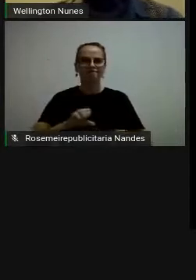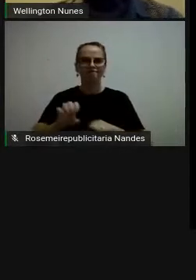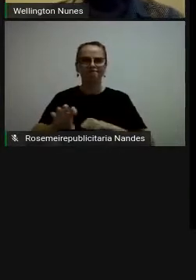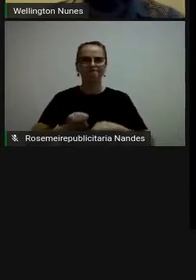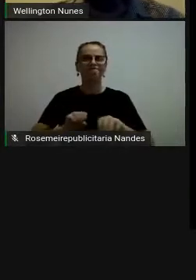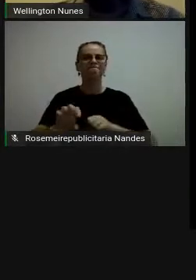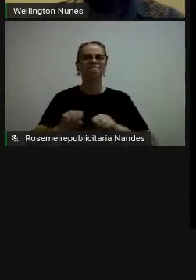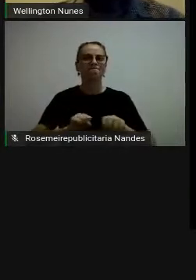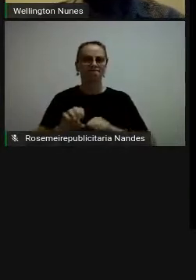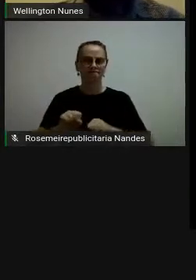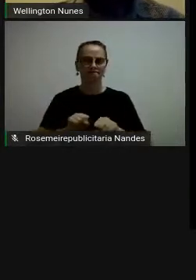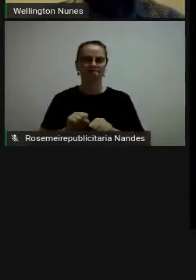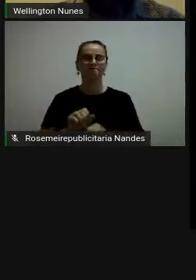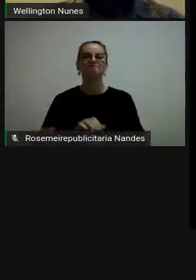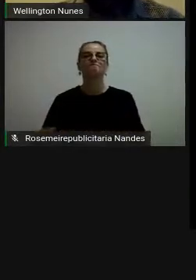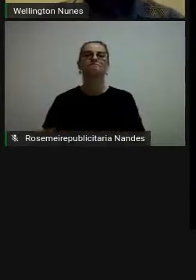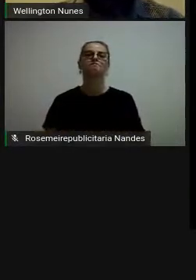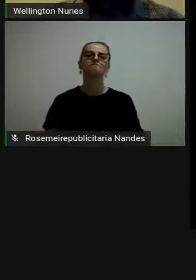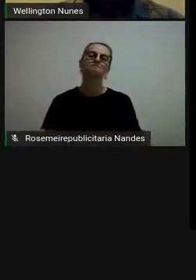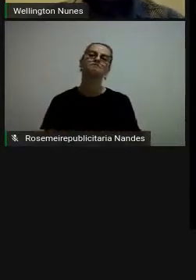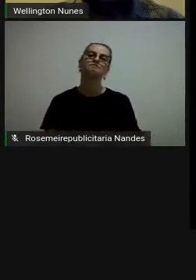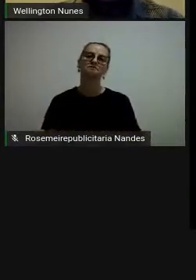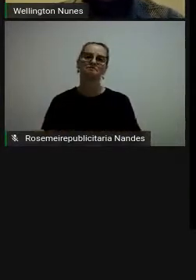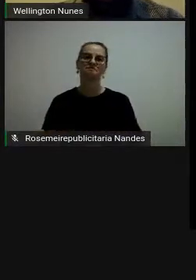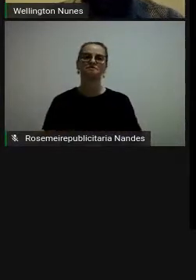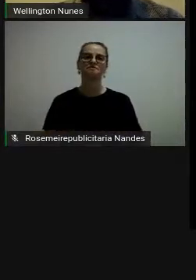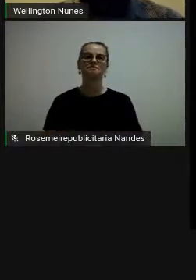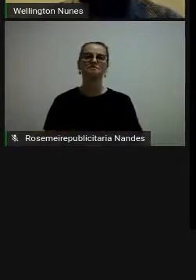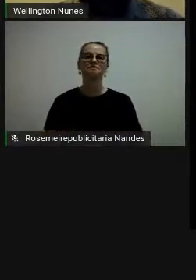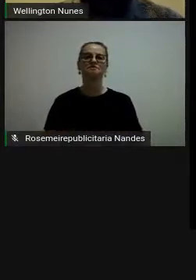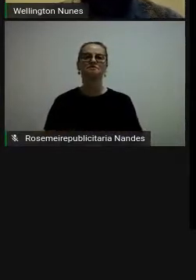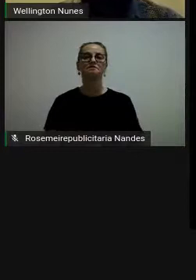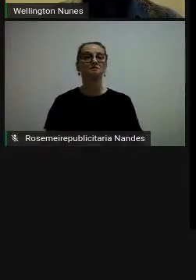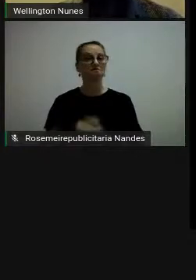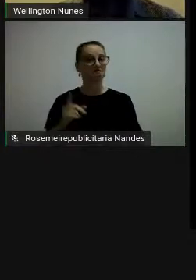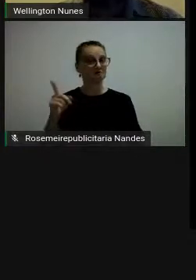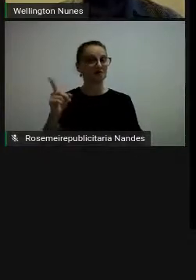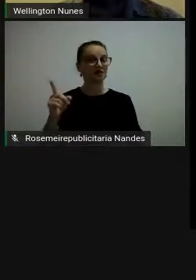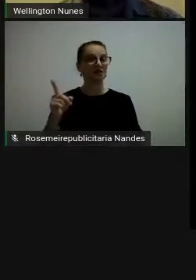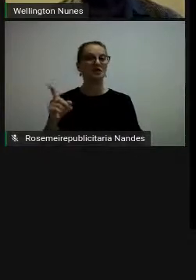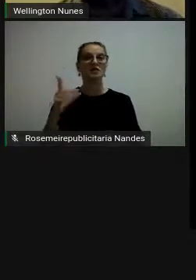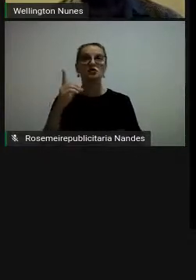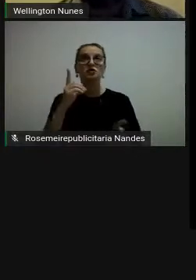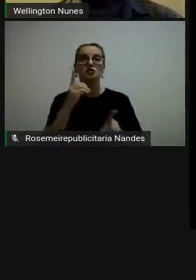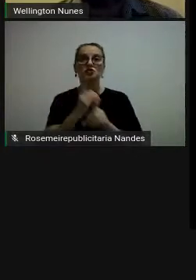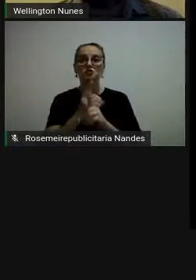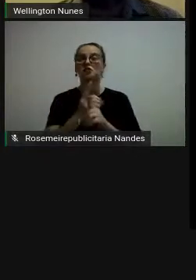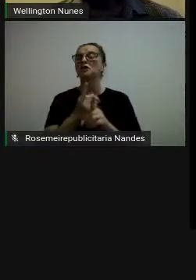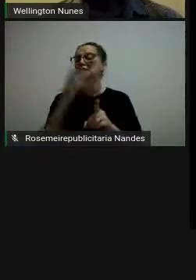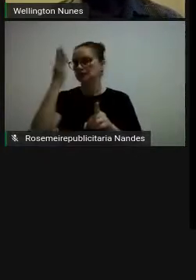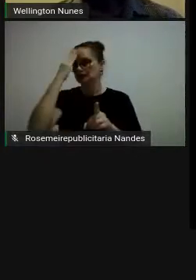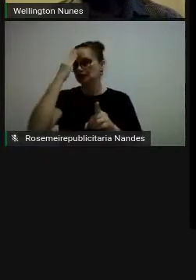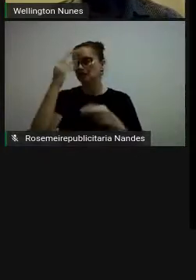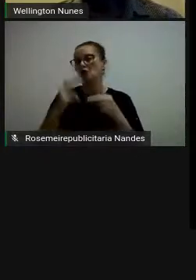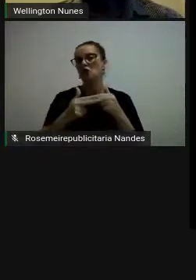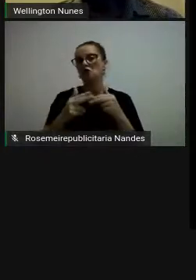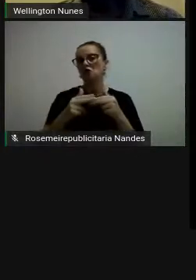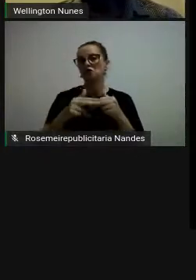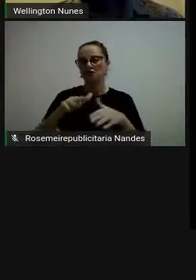chama de layers, ou camadas, temas. Ele tinha, então, a base cartográfica, que eram as